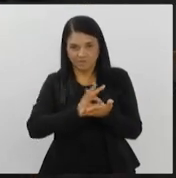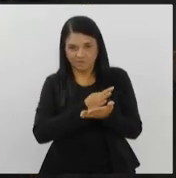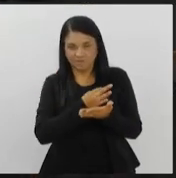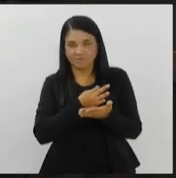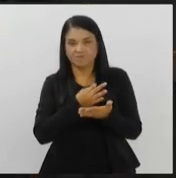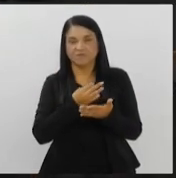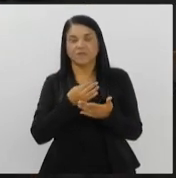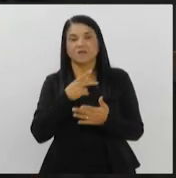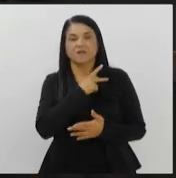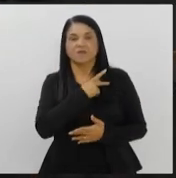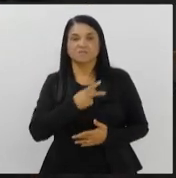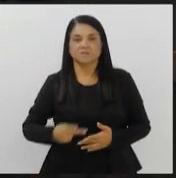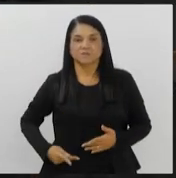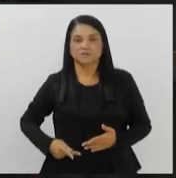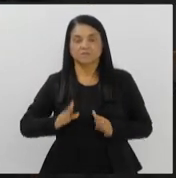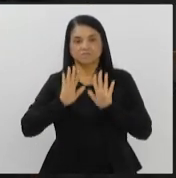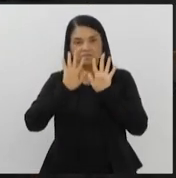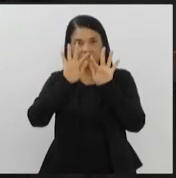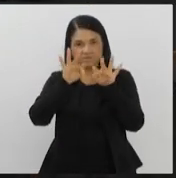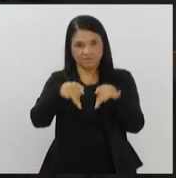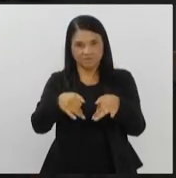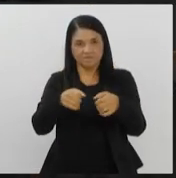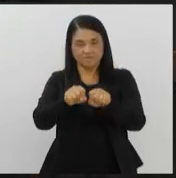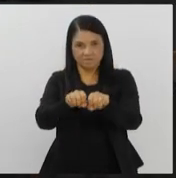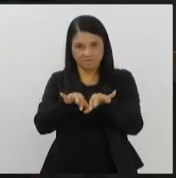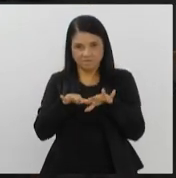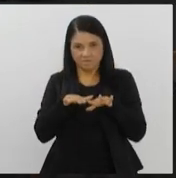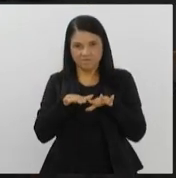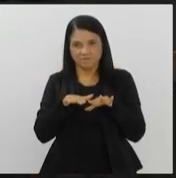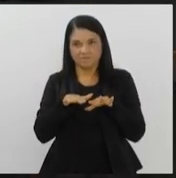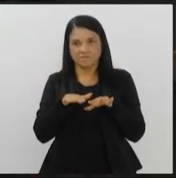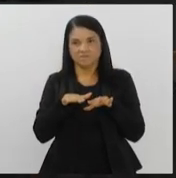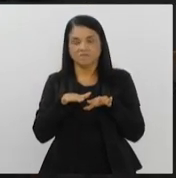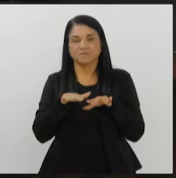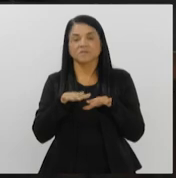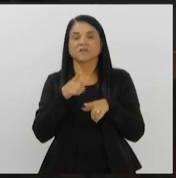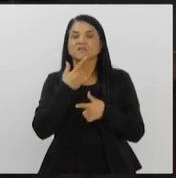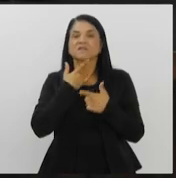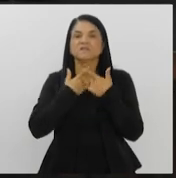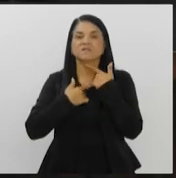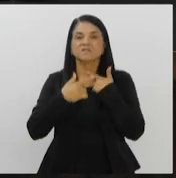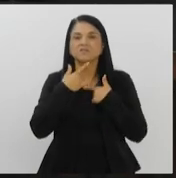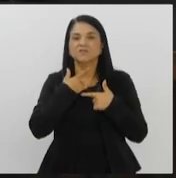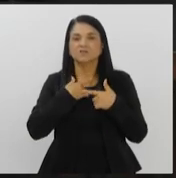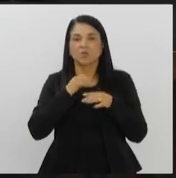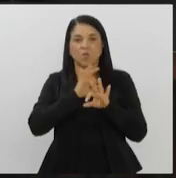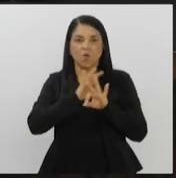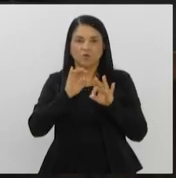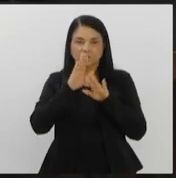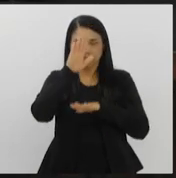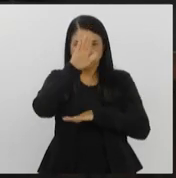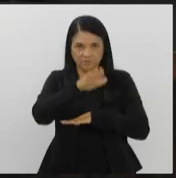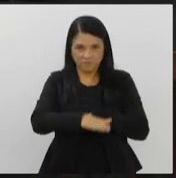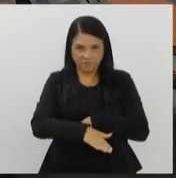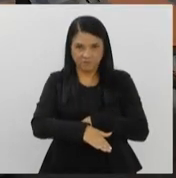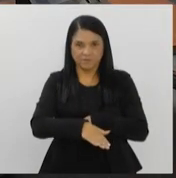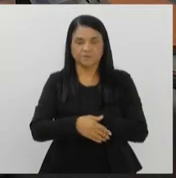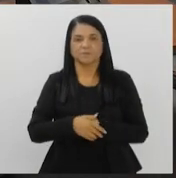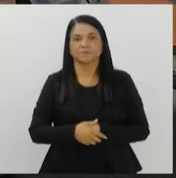inscritos, a presidência declara encerrada a presente sessão, desejando a todos um ótimo final de tarde.